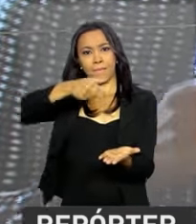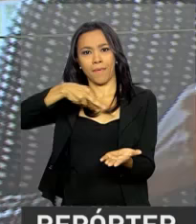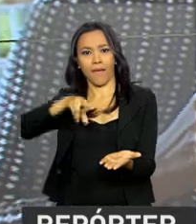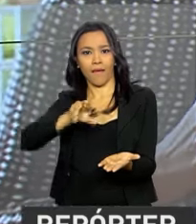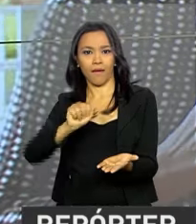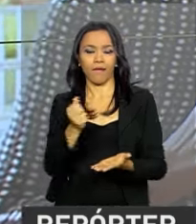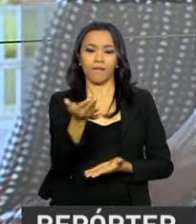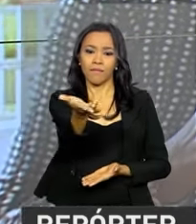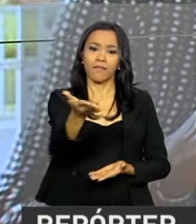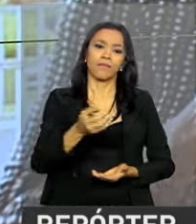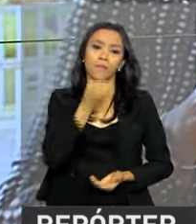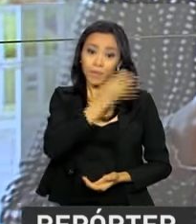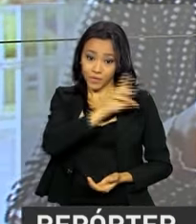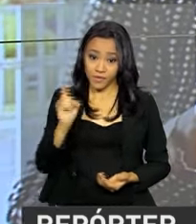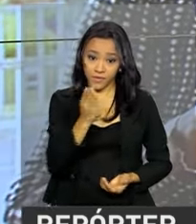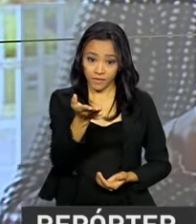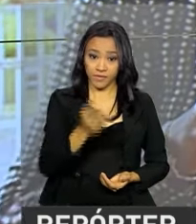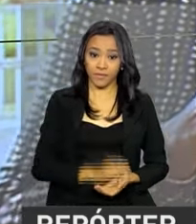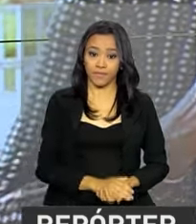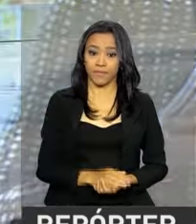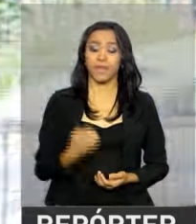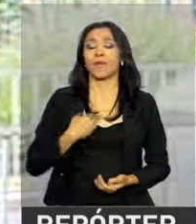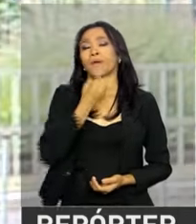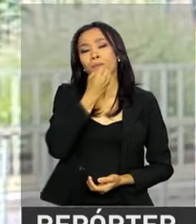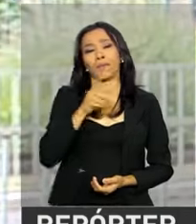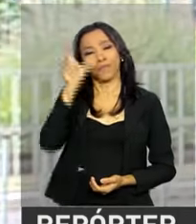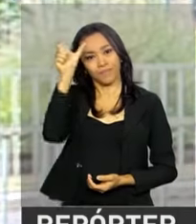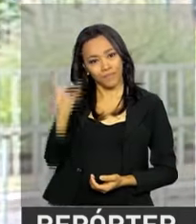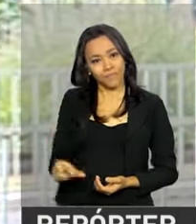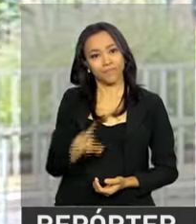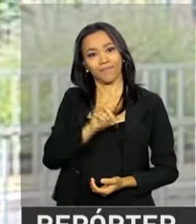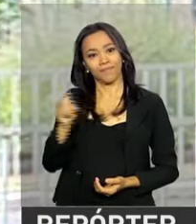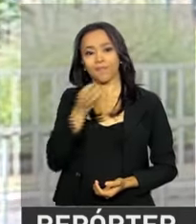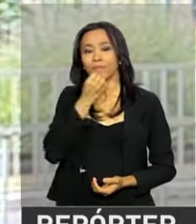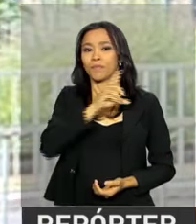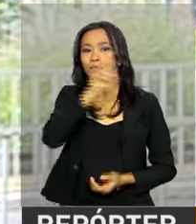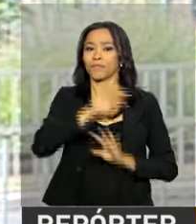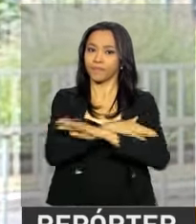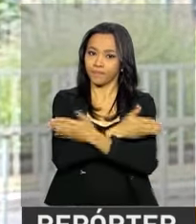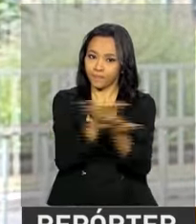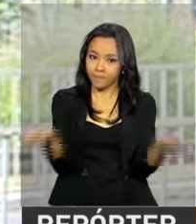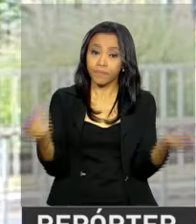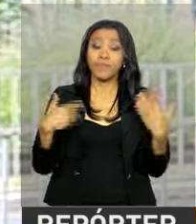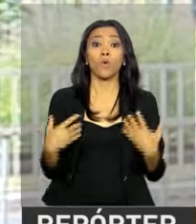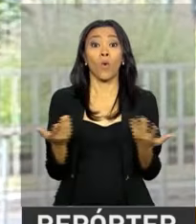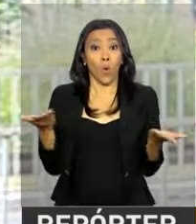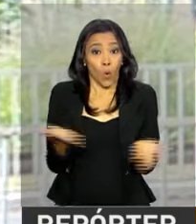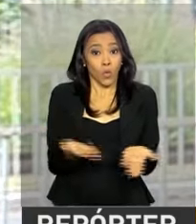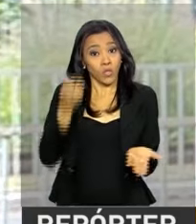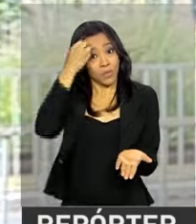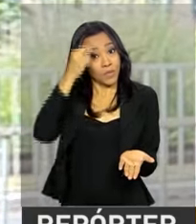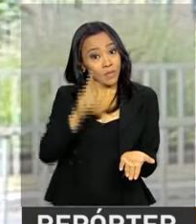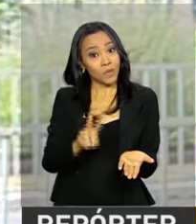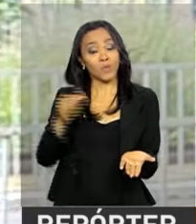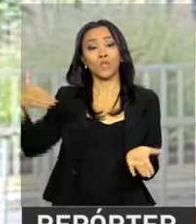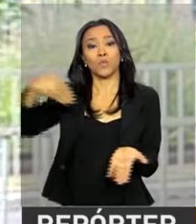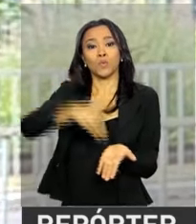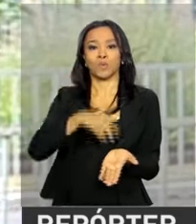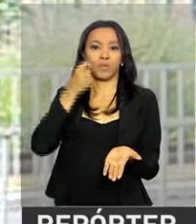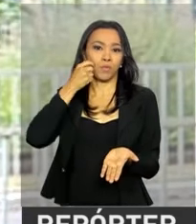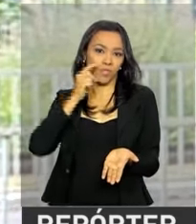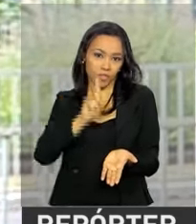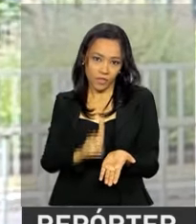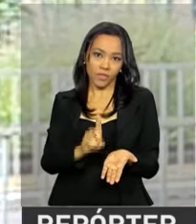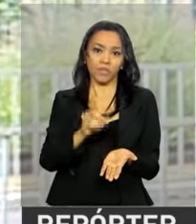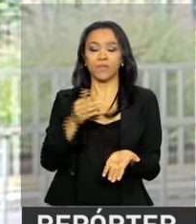você. Bom dia, Renata. Bom dia a todos. Bom, hoje é o segundo e último dia da